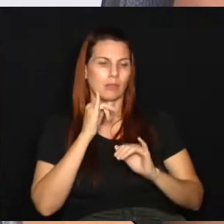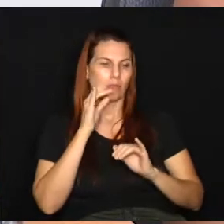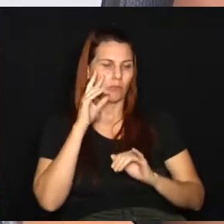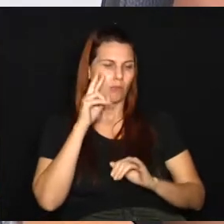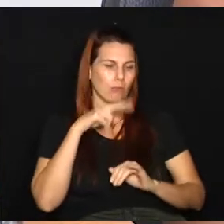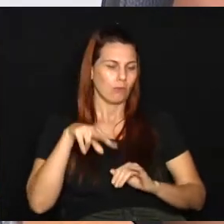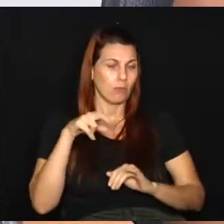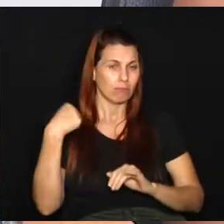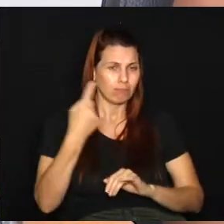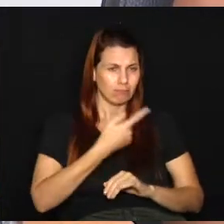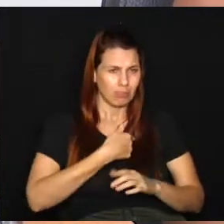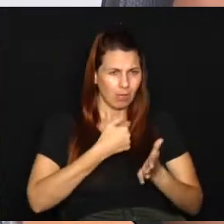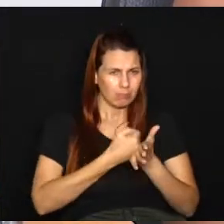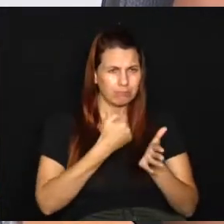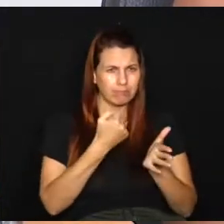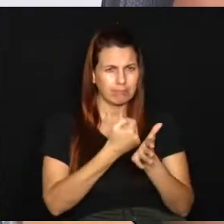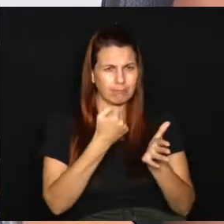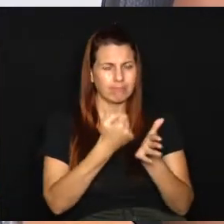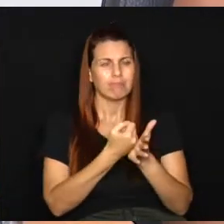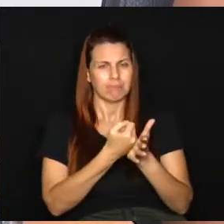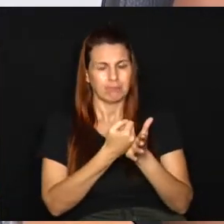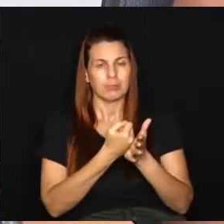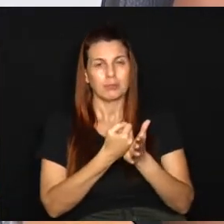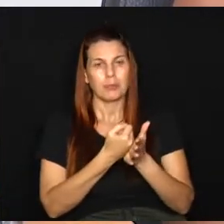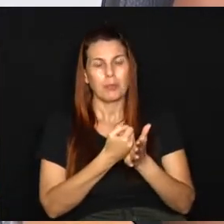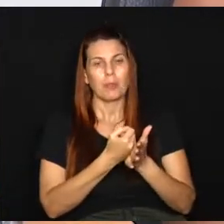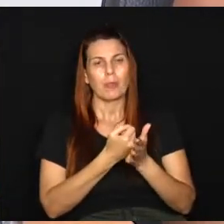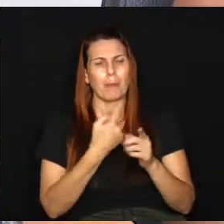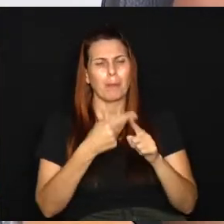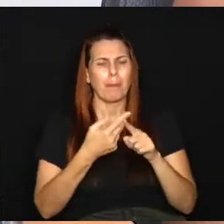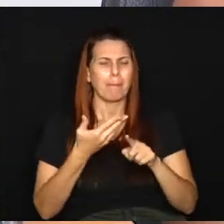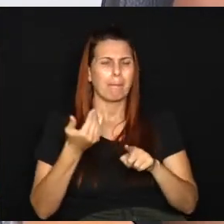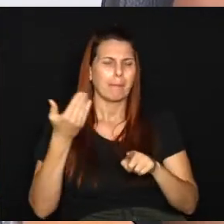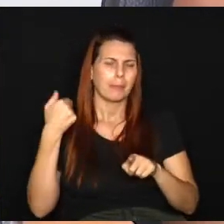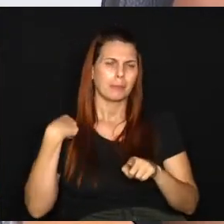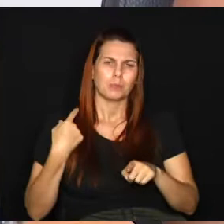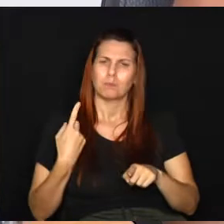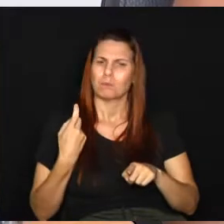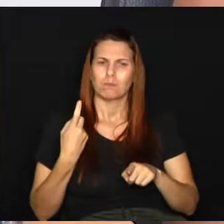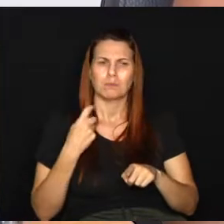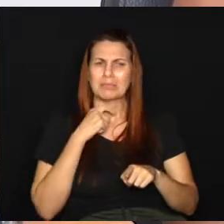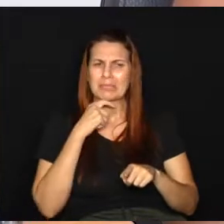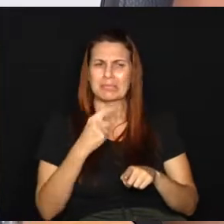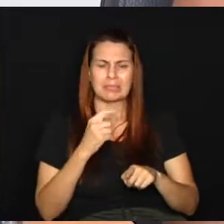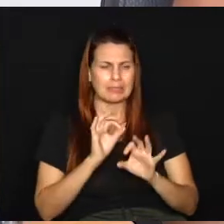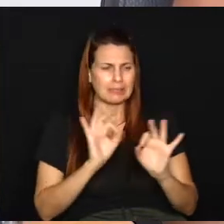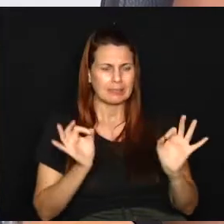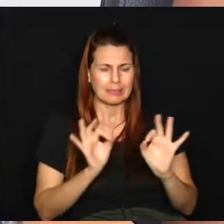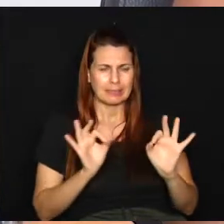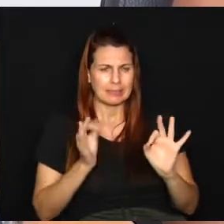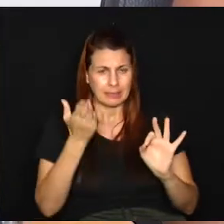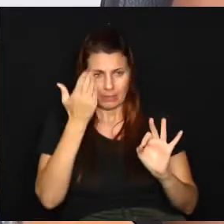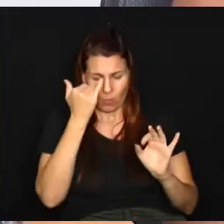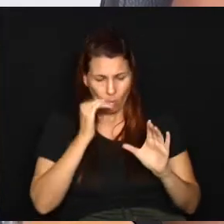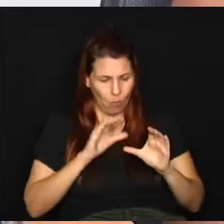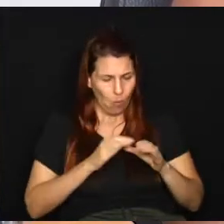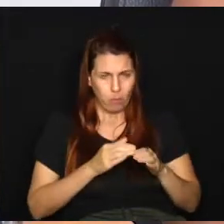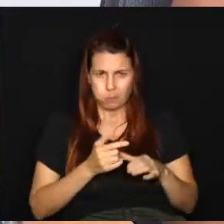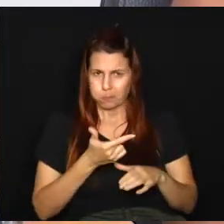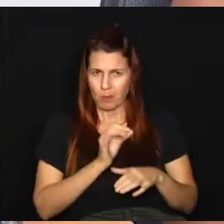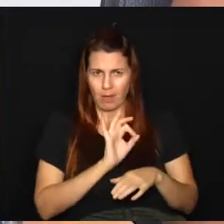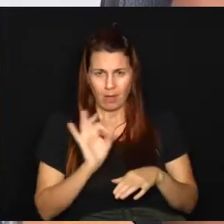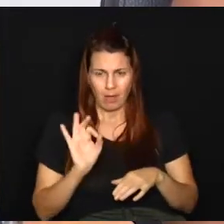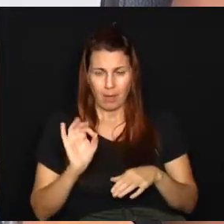luta, que a gente, na época, estava sozinha lá, não tinha ninguém, nem se sabia que nós existíamos,